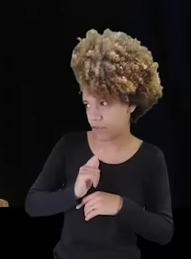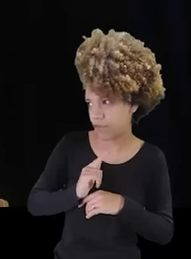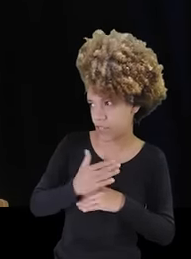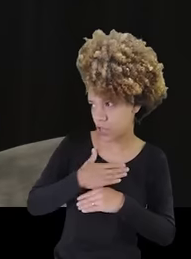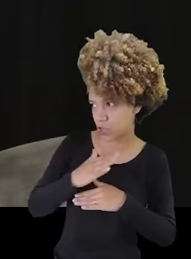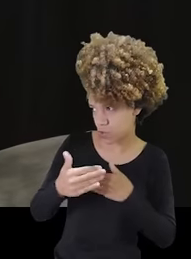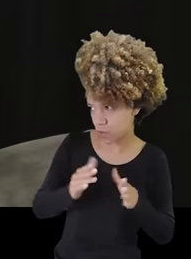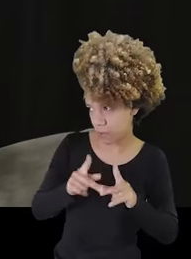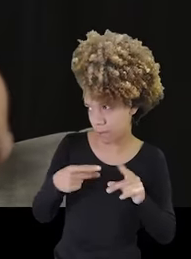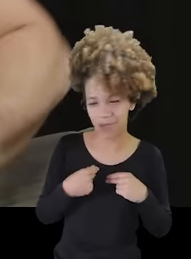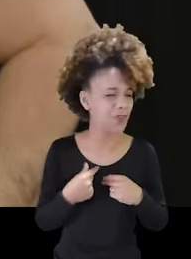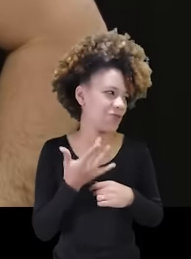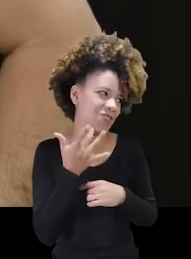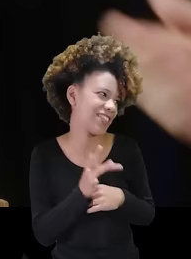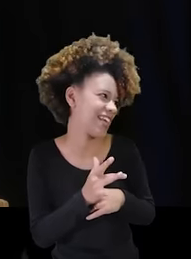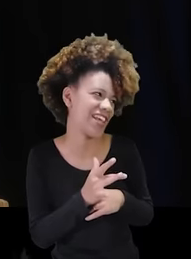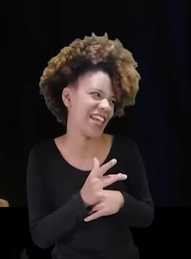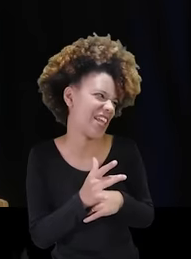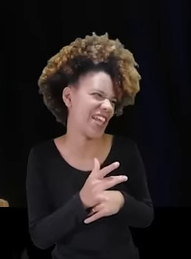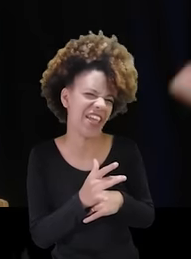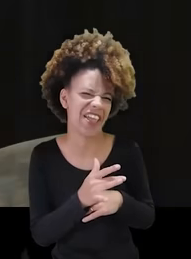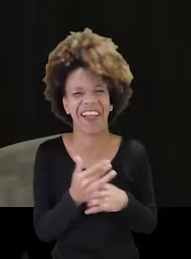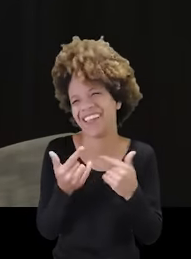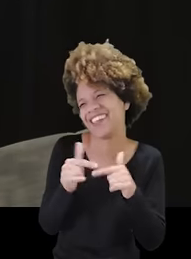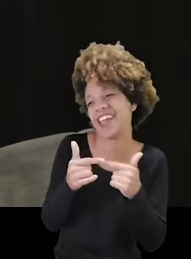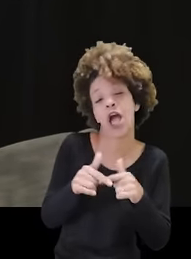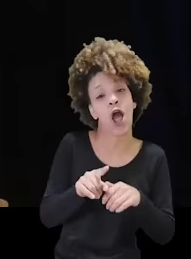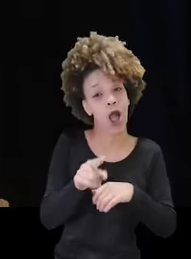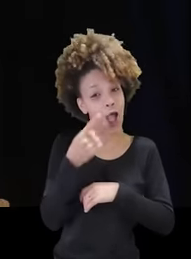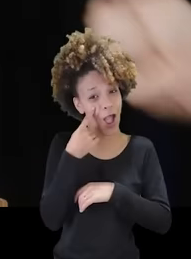eu não vou te entregar